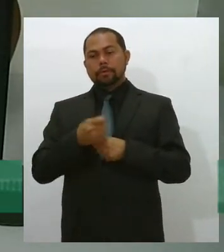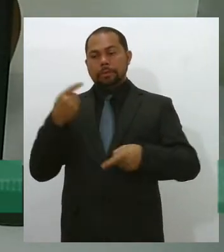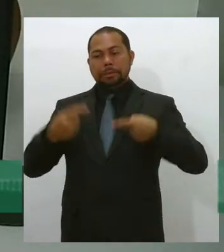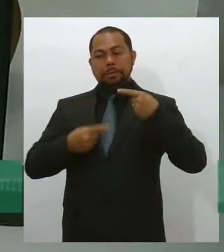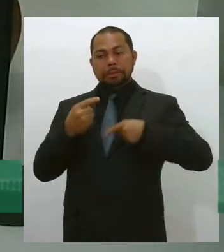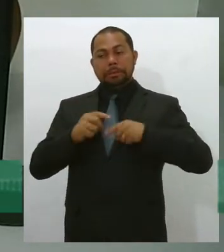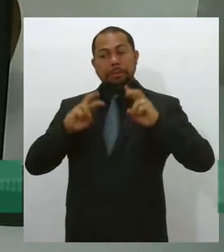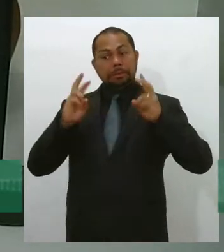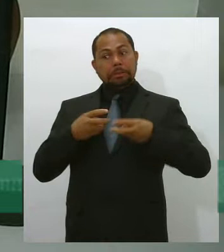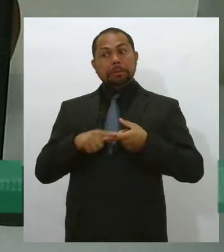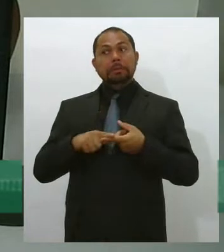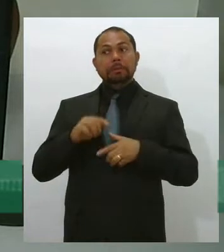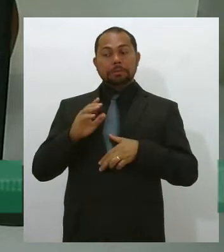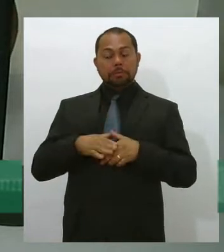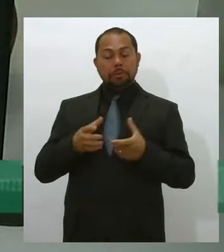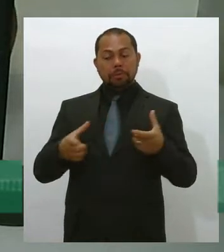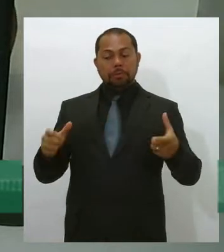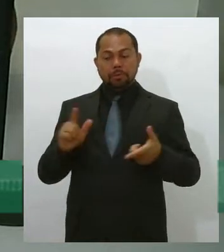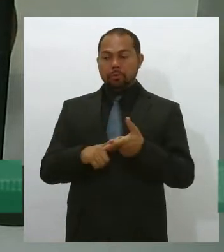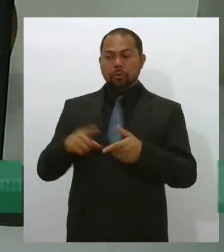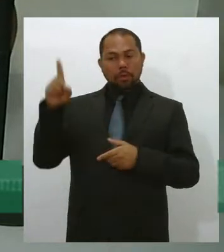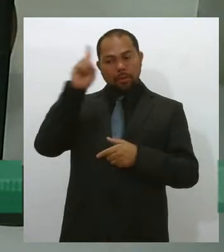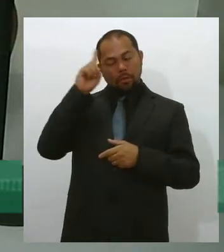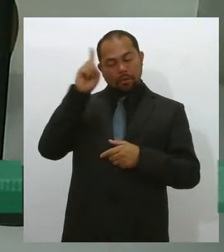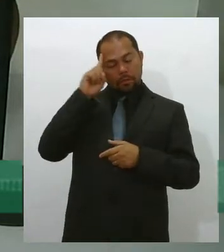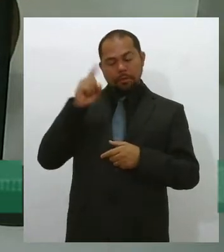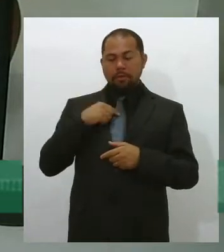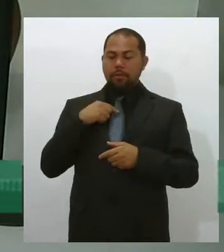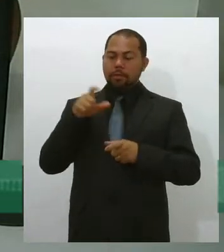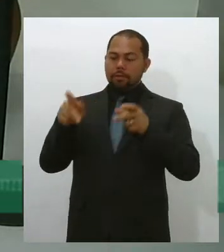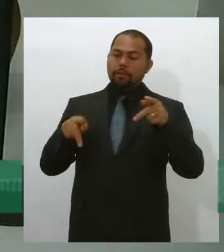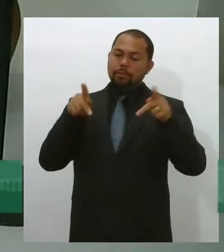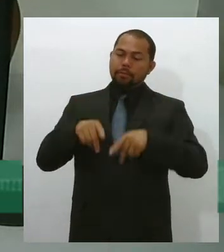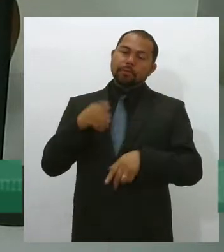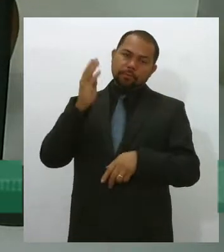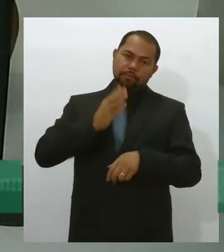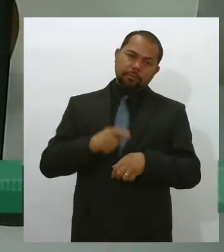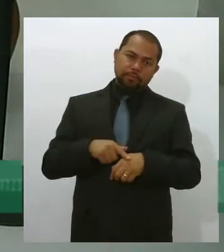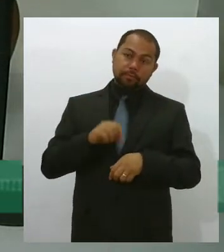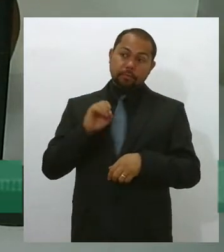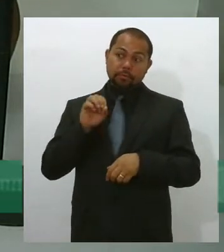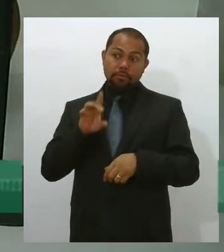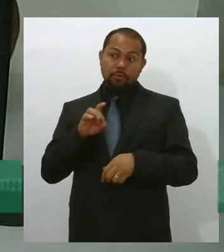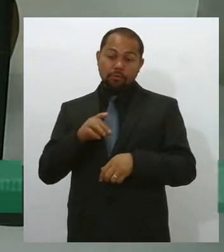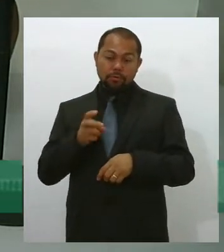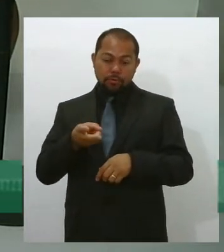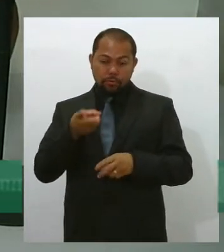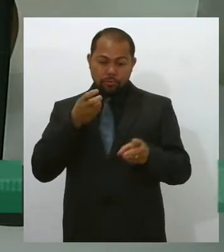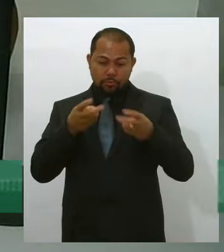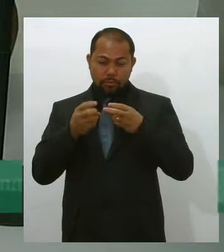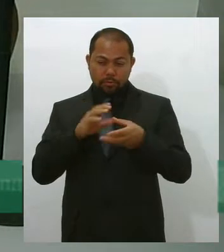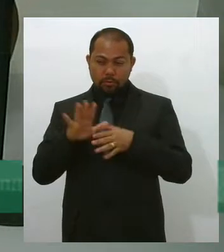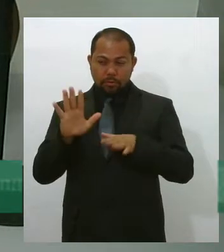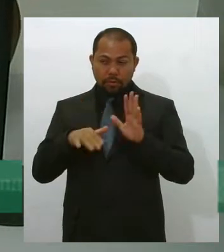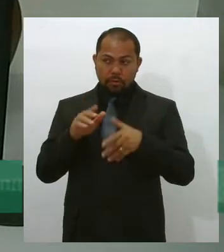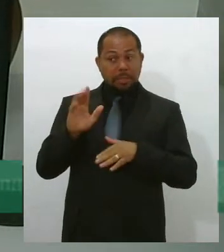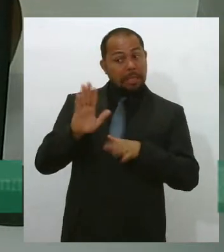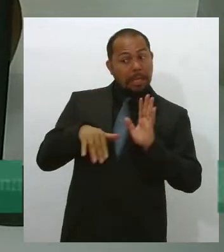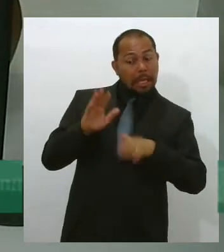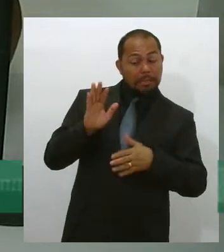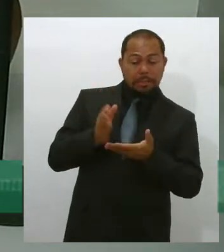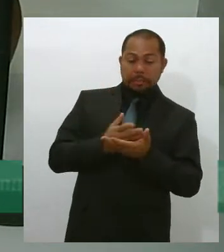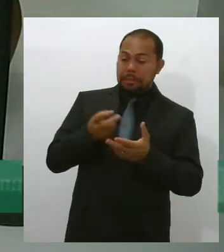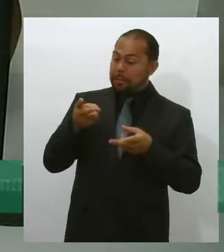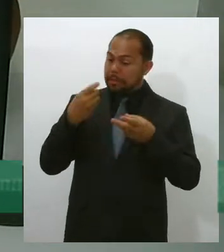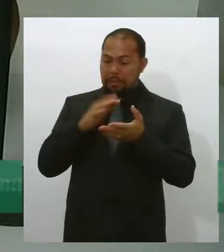na pauta do dia a dia do Brasileiro né E que o brasileiro só percebe aí ou às vezes nem percebe assistindo aí a sua